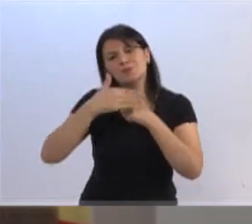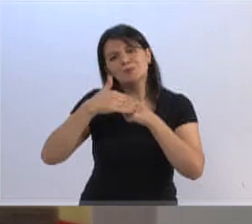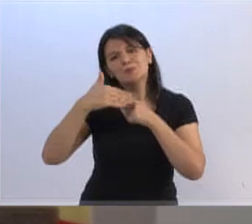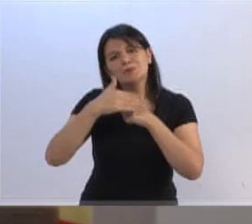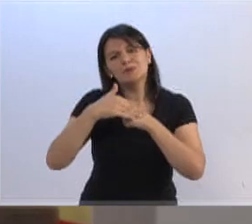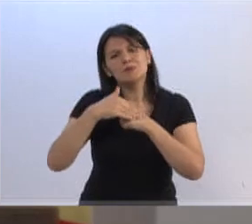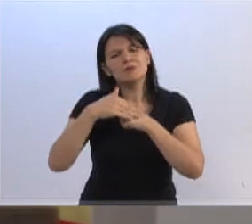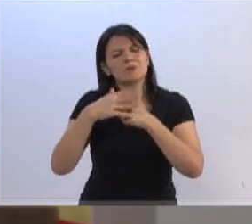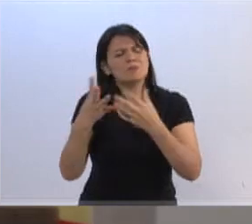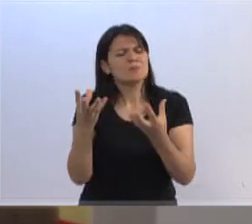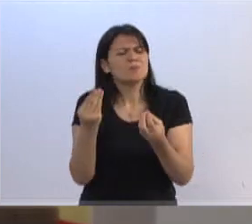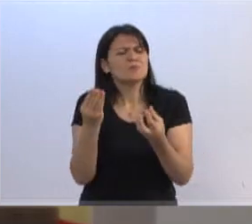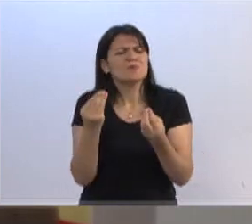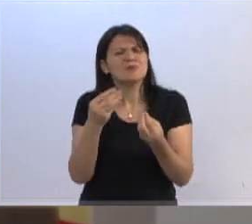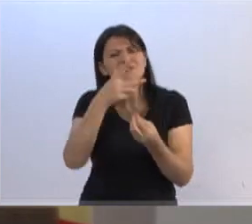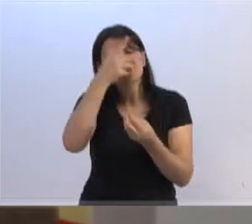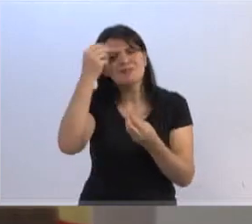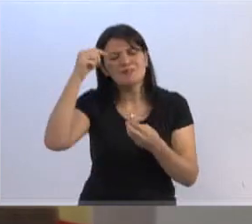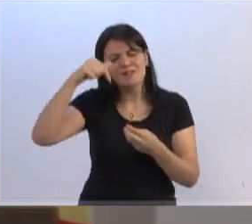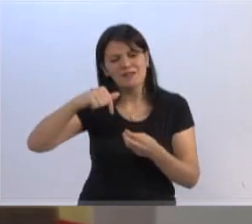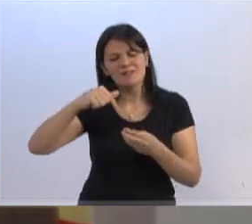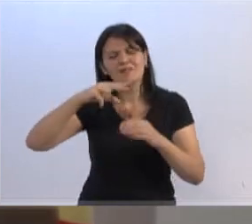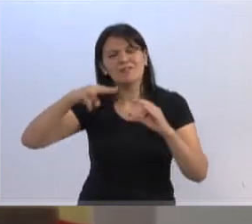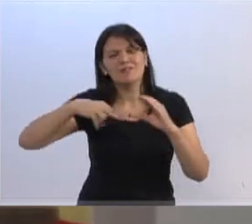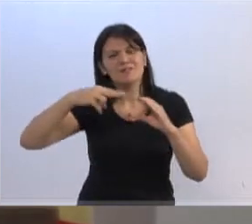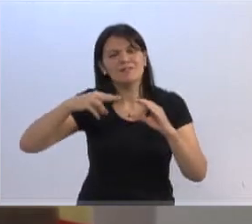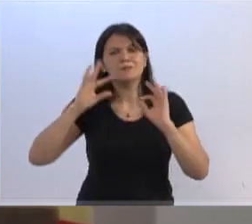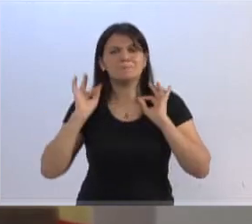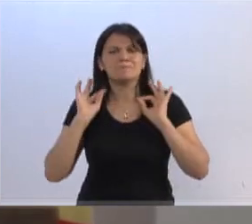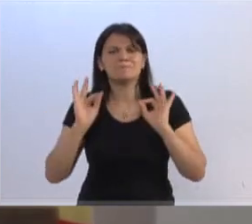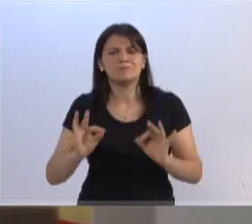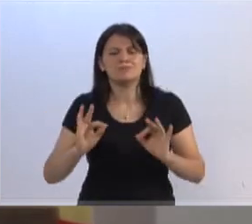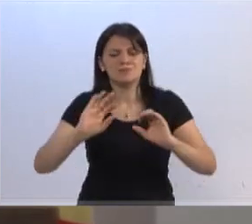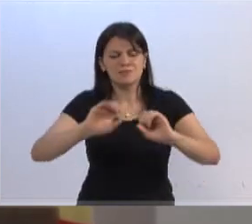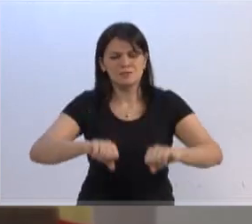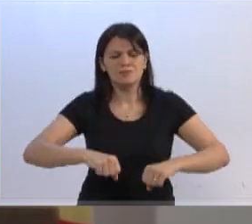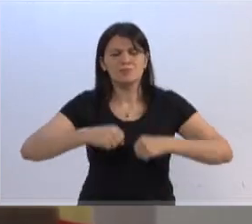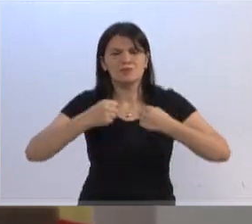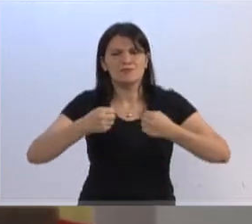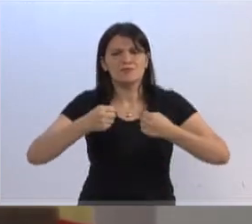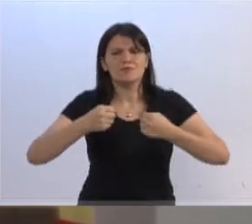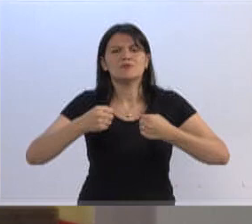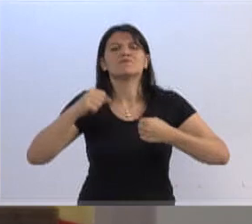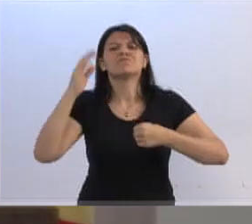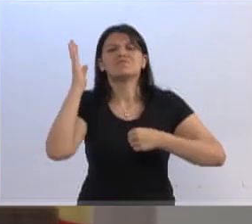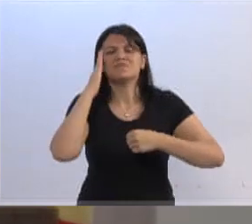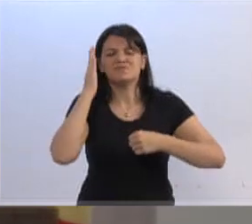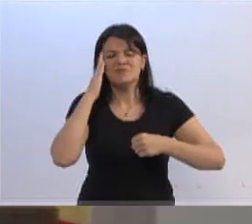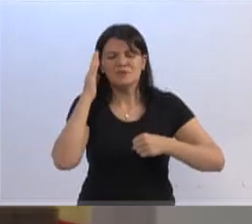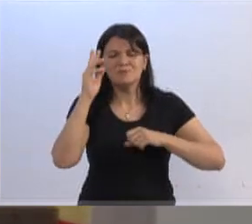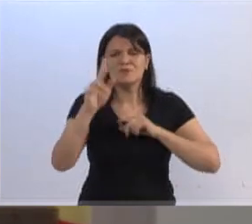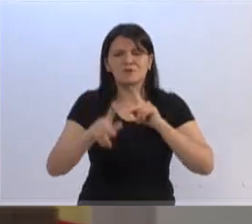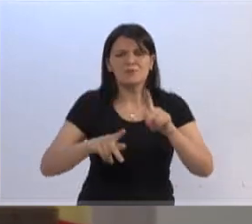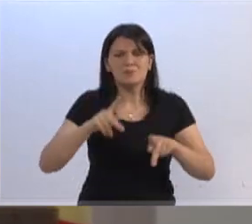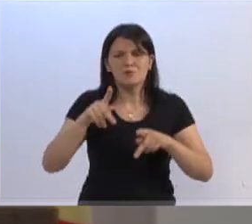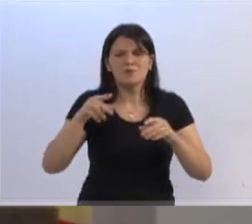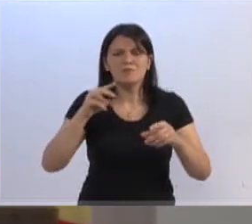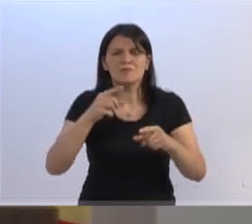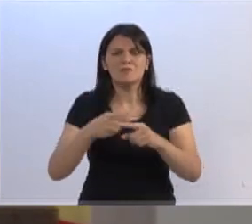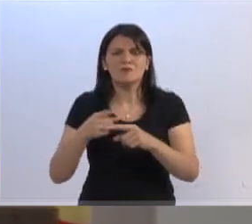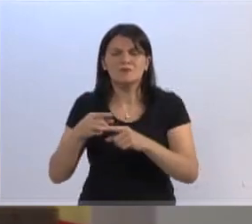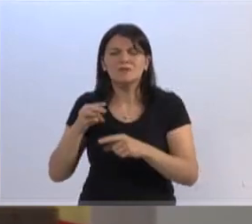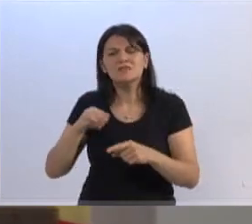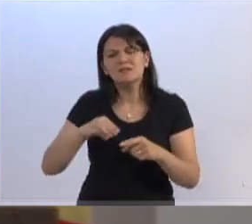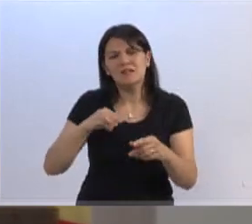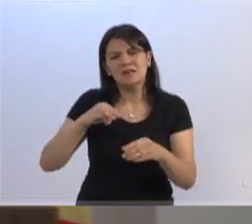de muitas pessoas dessa Casa Legislativa, com a certeza de que o nosso esforço tem sido reconhecido pela população da nossa